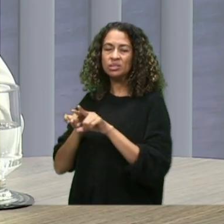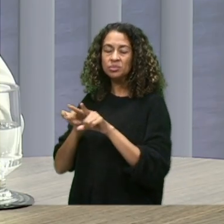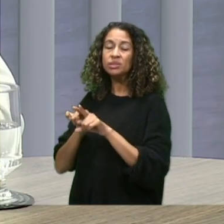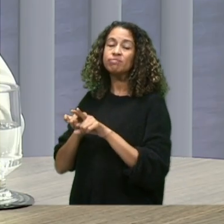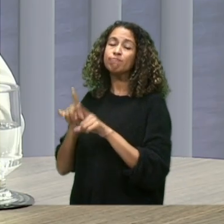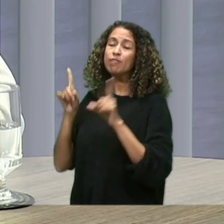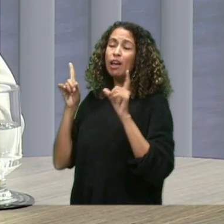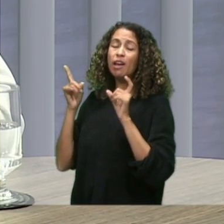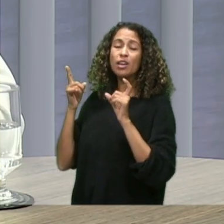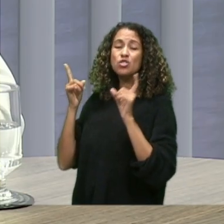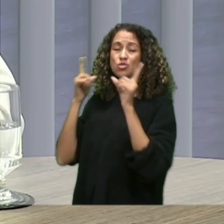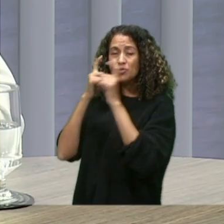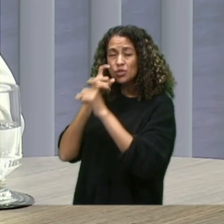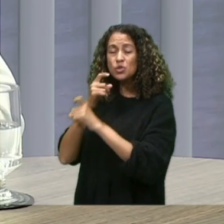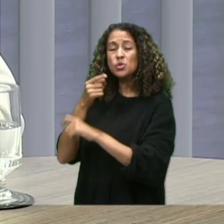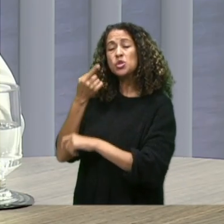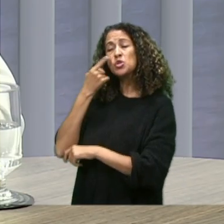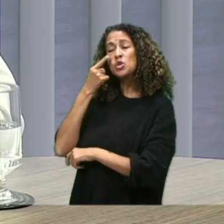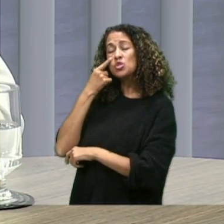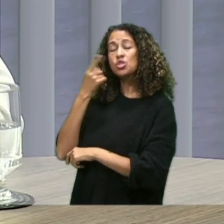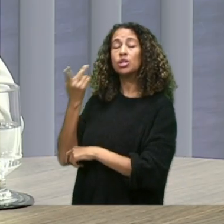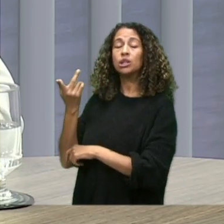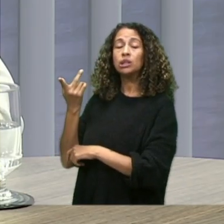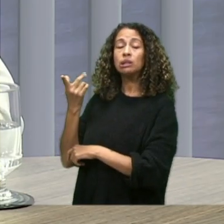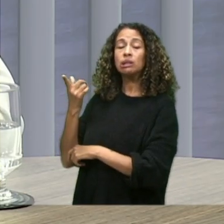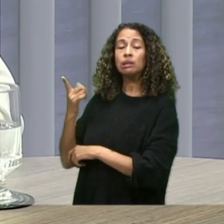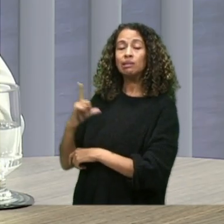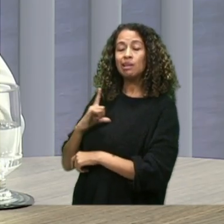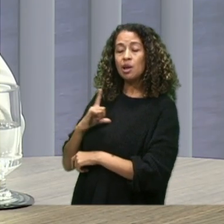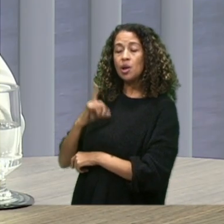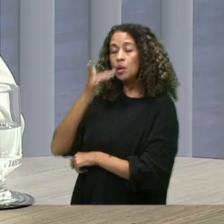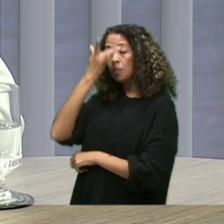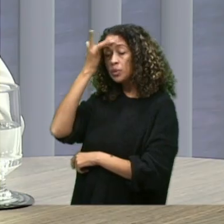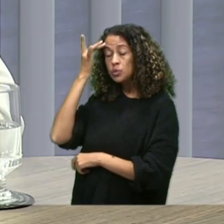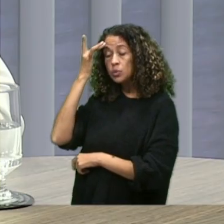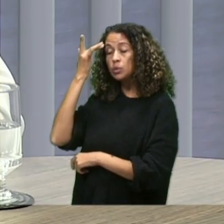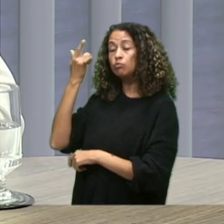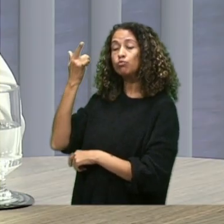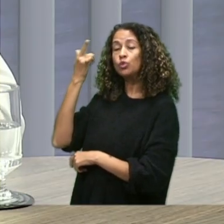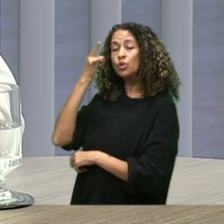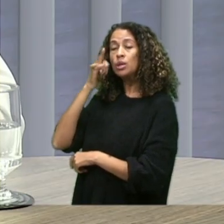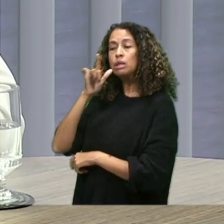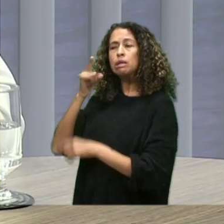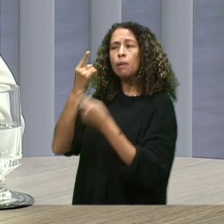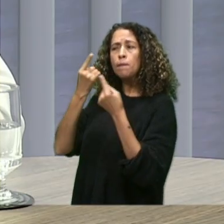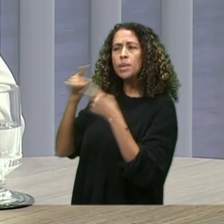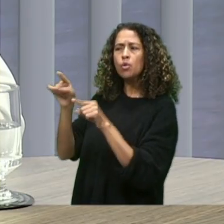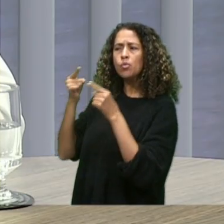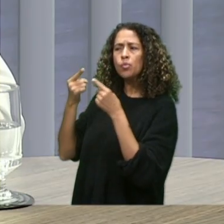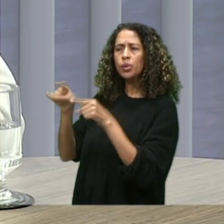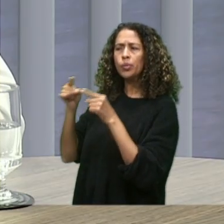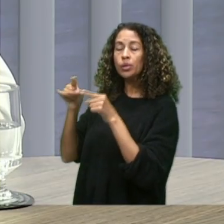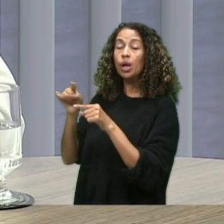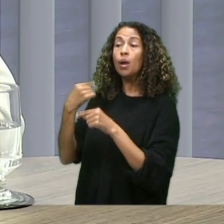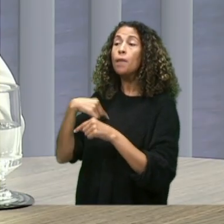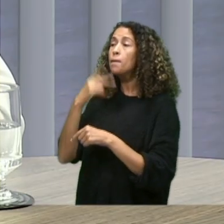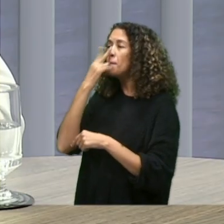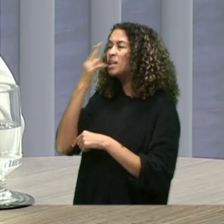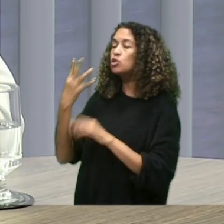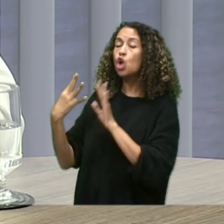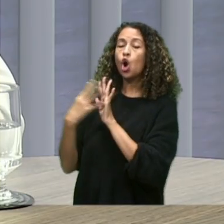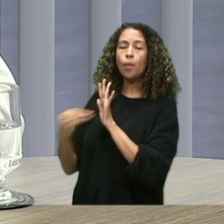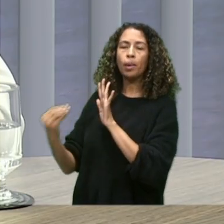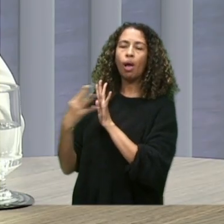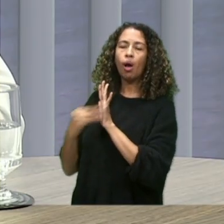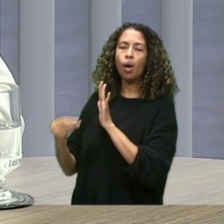tem uma pessoa que pesquisa, que contesta, a gente só replica. Replica o que vê na internet,